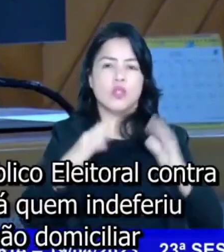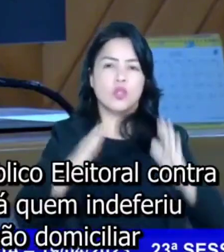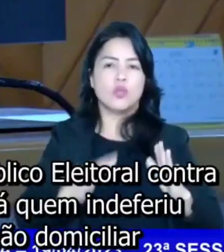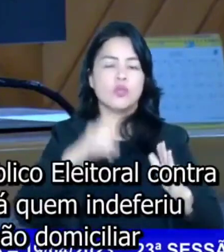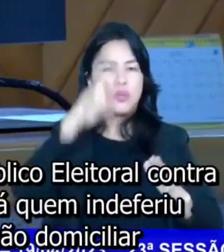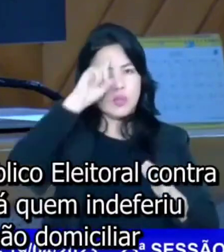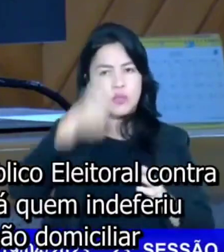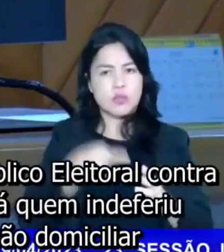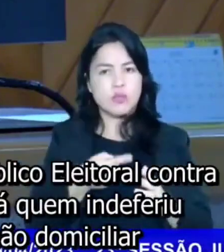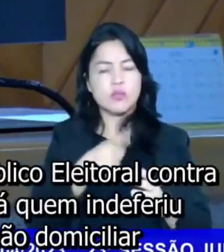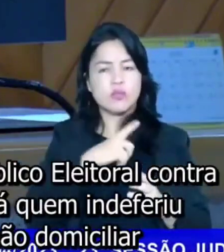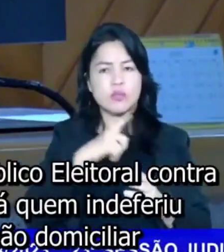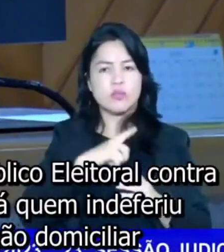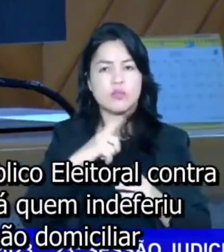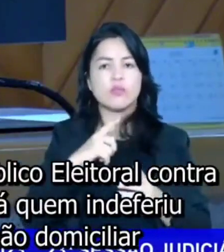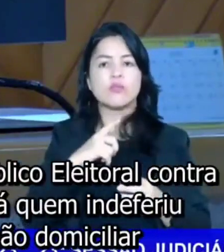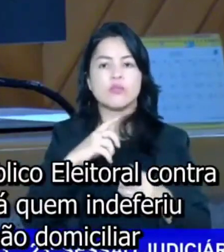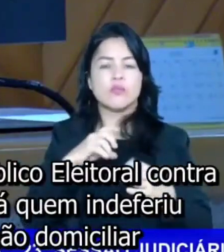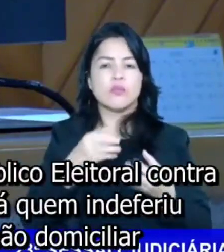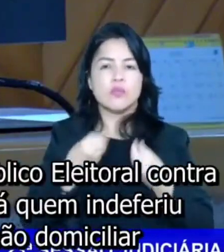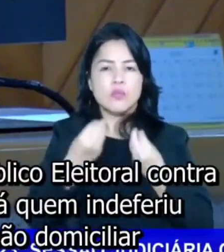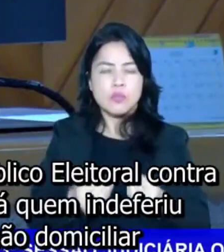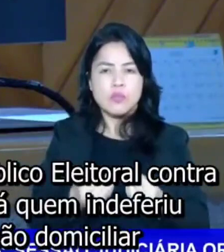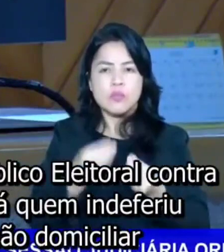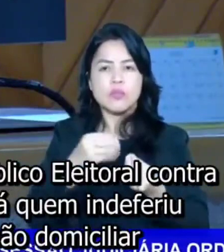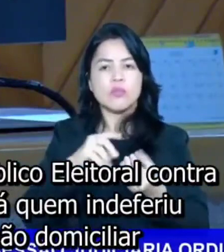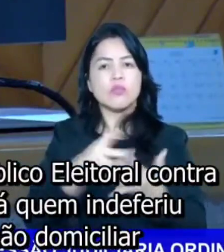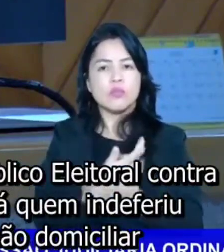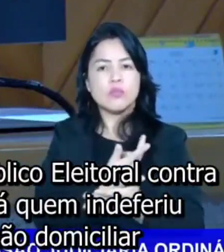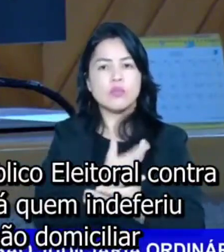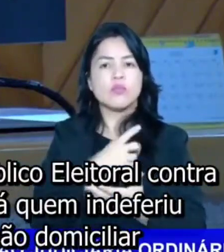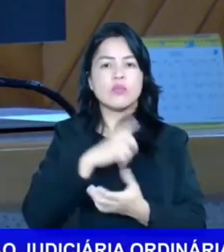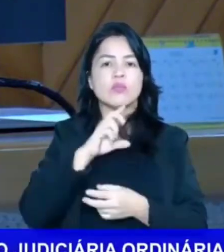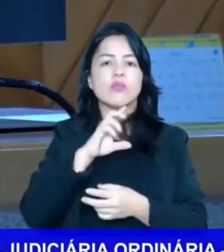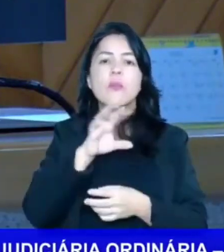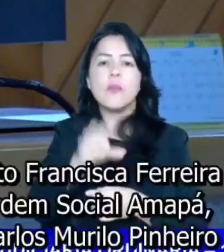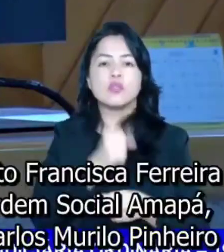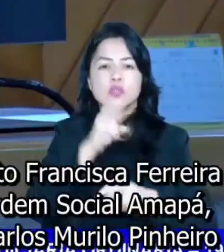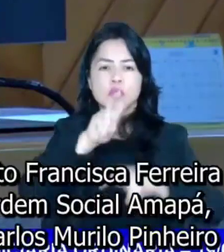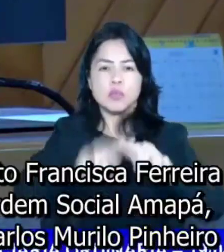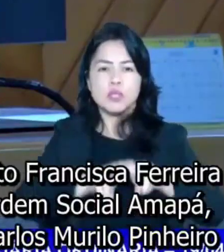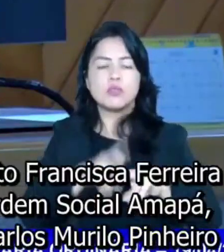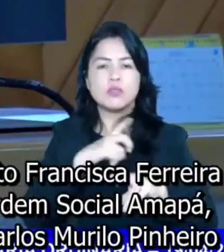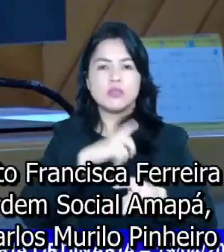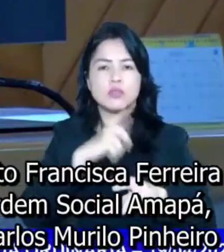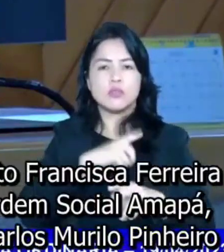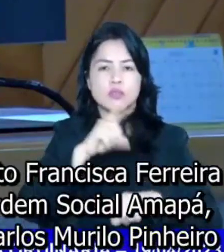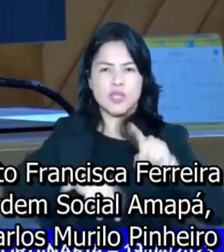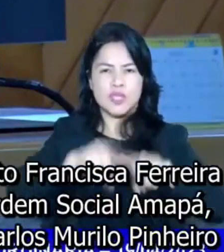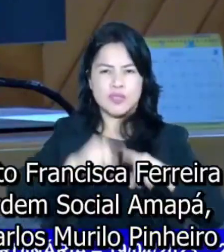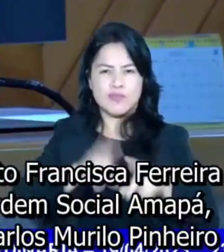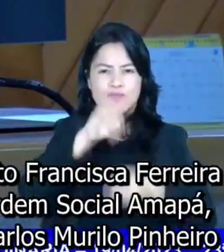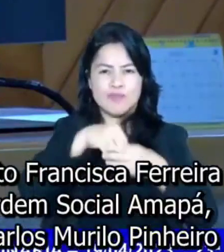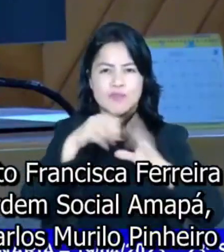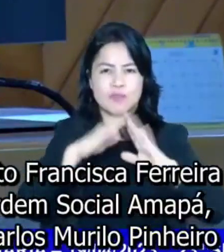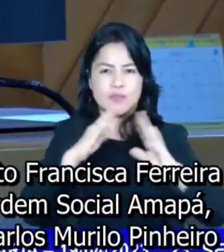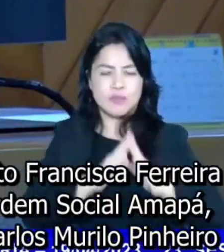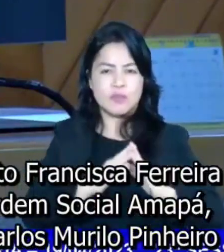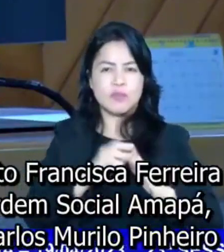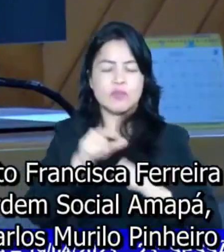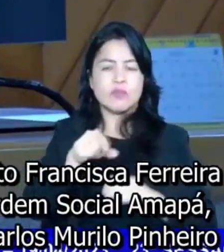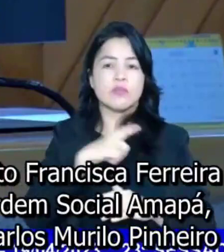que indeferiu a realização de medida cautelar de busca e apreensão domiciliar em relação aos representados Acácio da